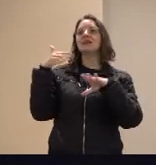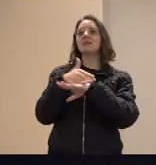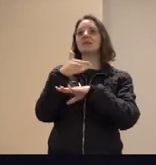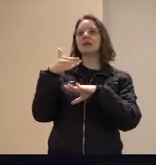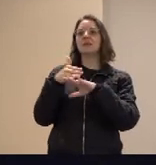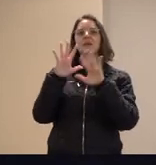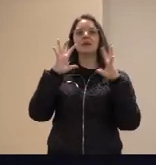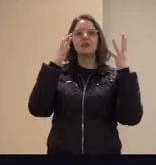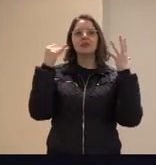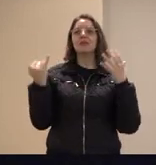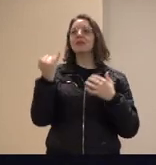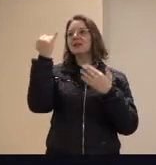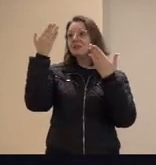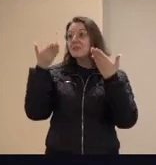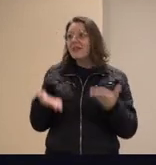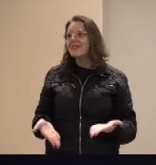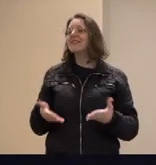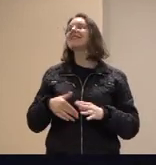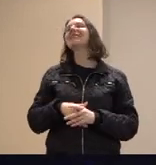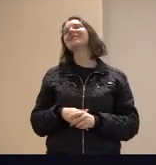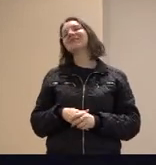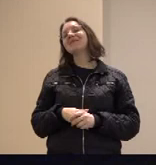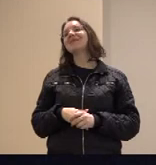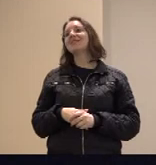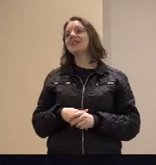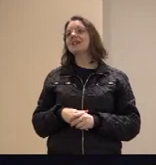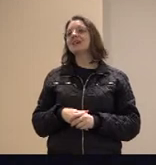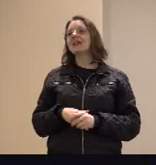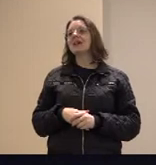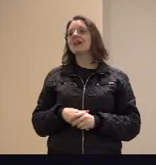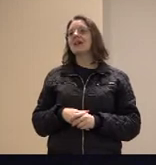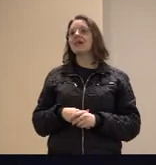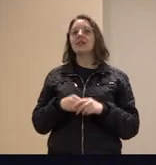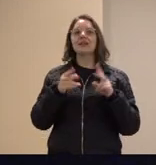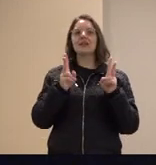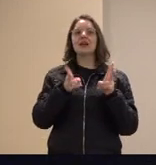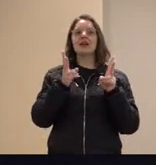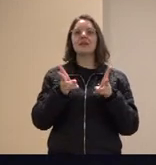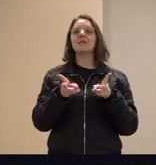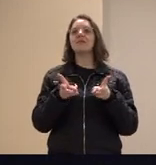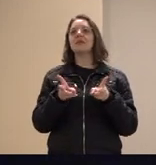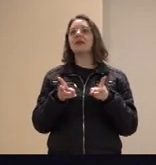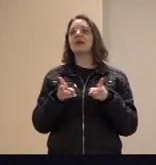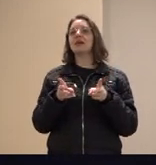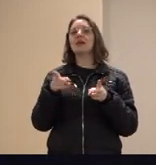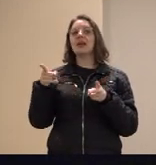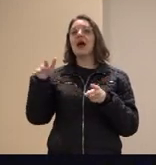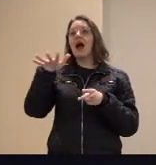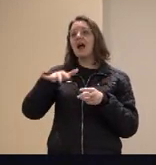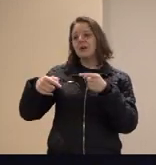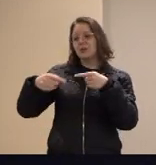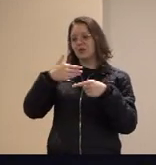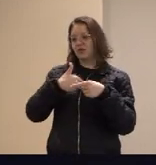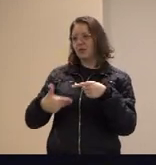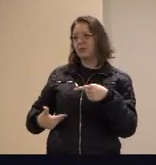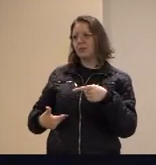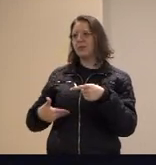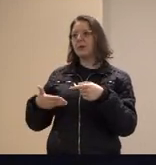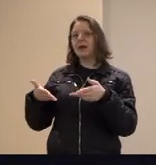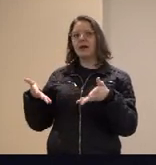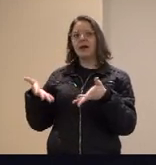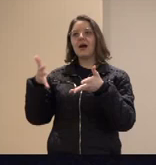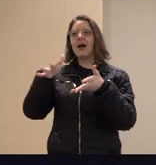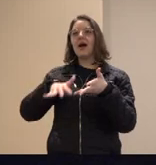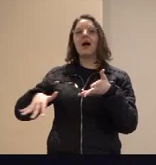num evento tão importante e quase sempre são maioria nas políticas públicas na área de desenvolvimento